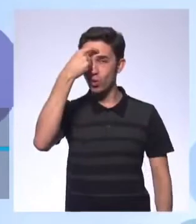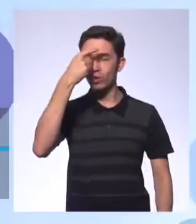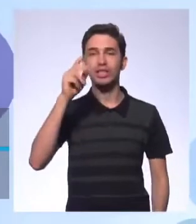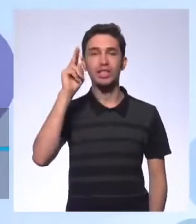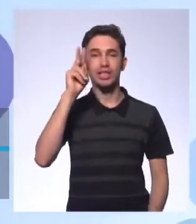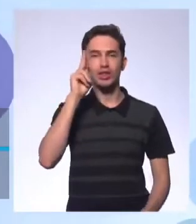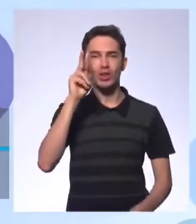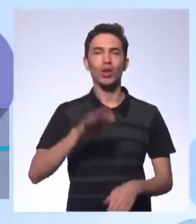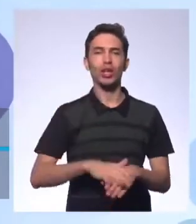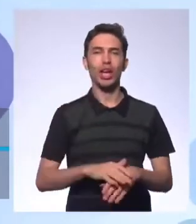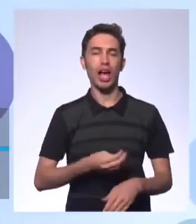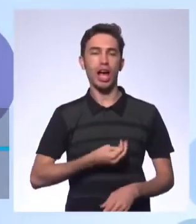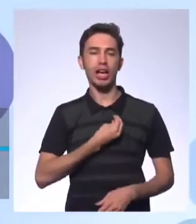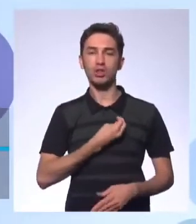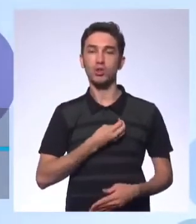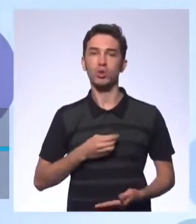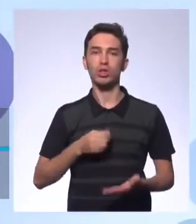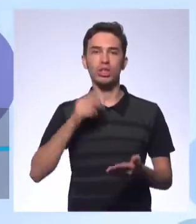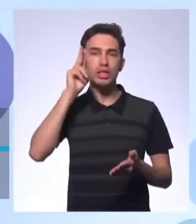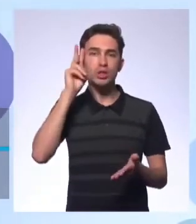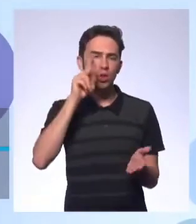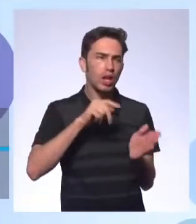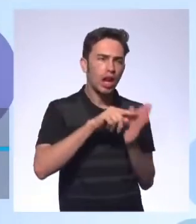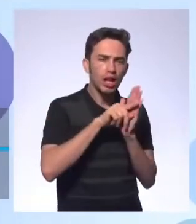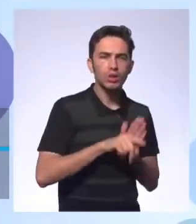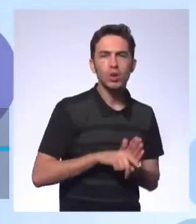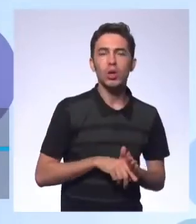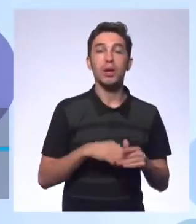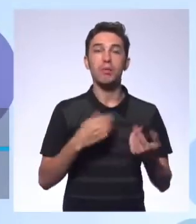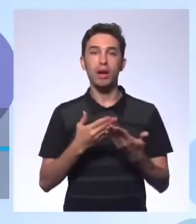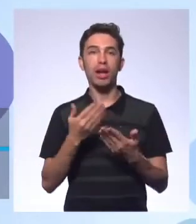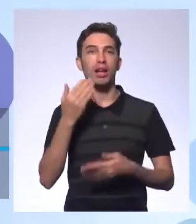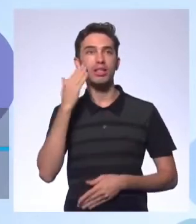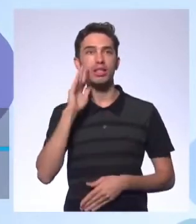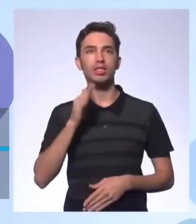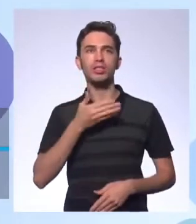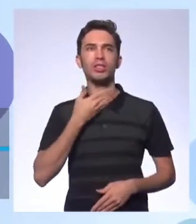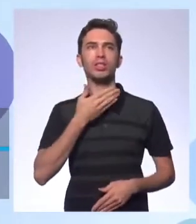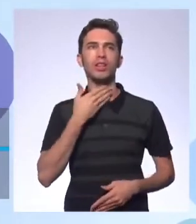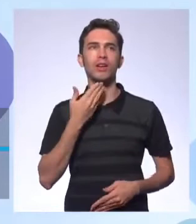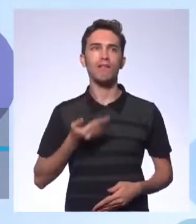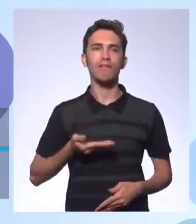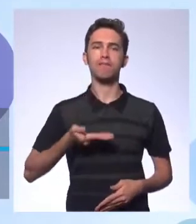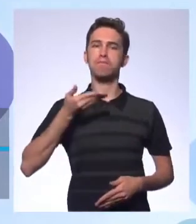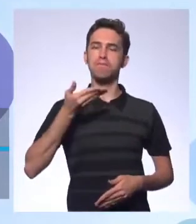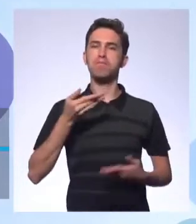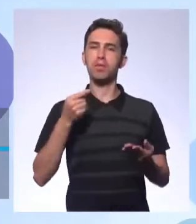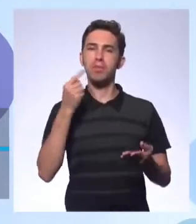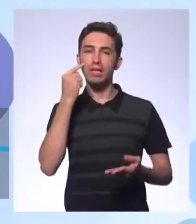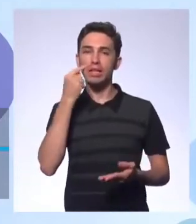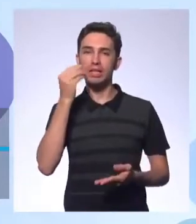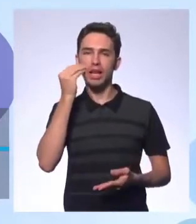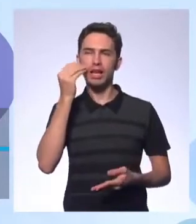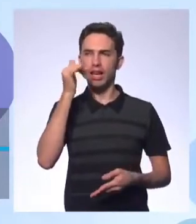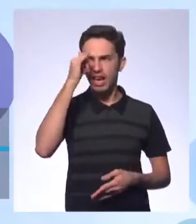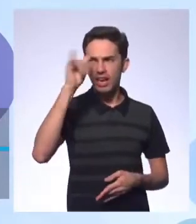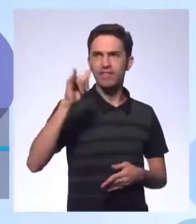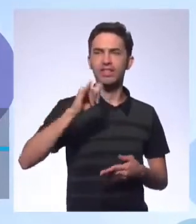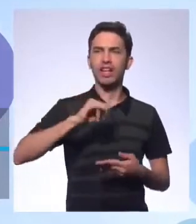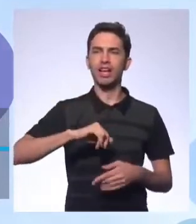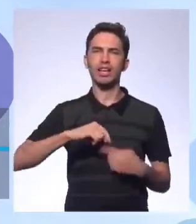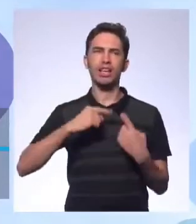histórica, atitude historiadora, para alçarmos a voz contra qualquer forma de